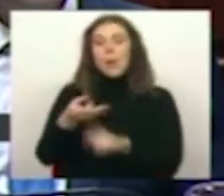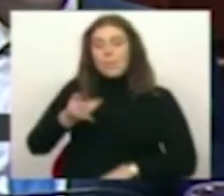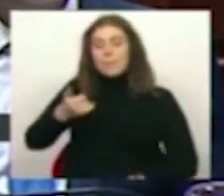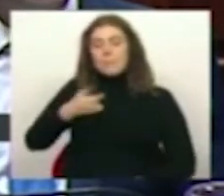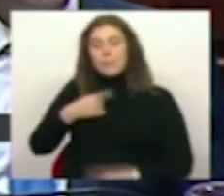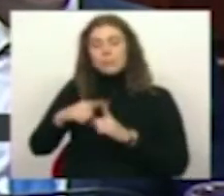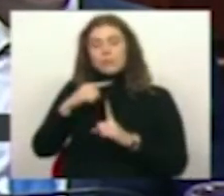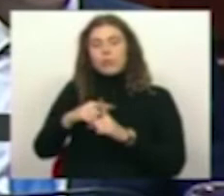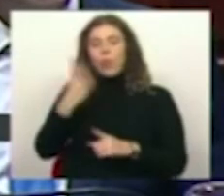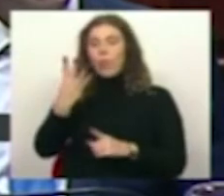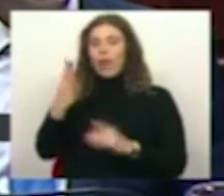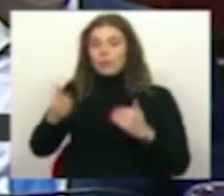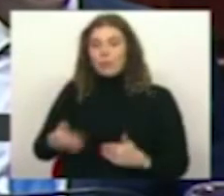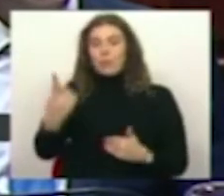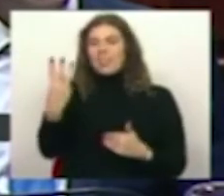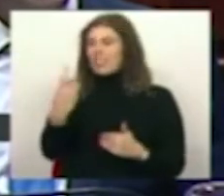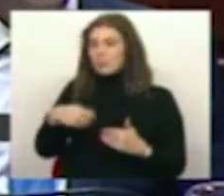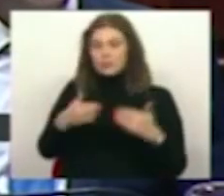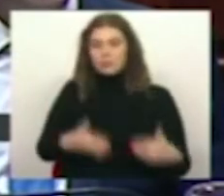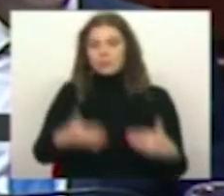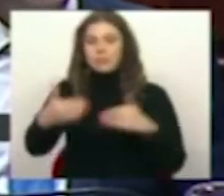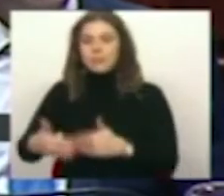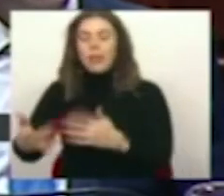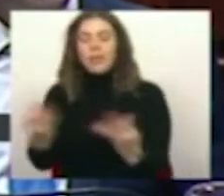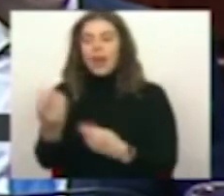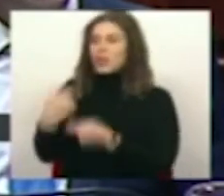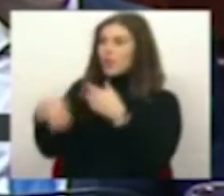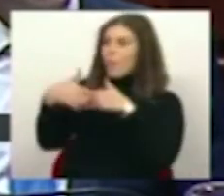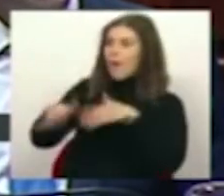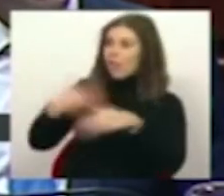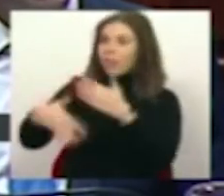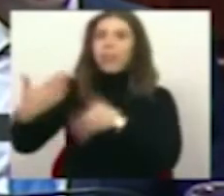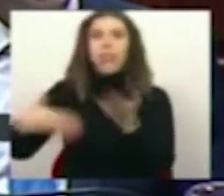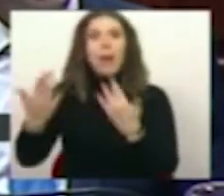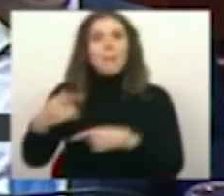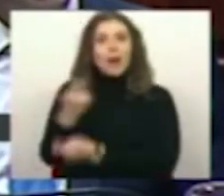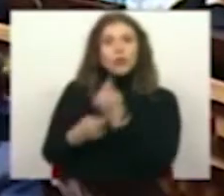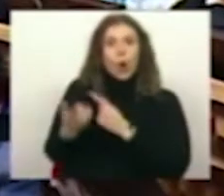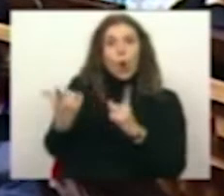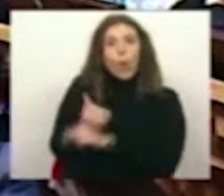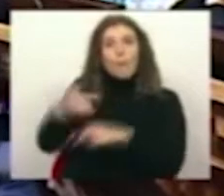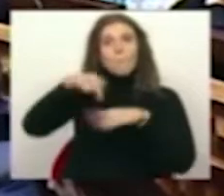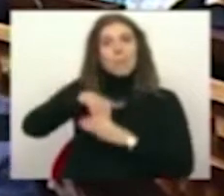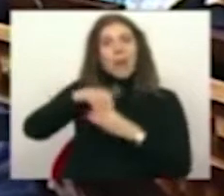positivo no quarto trimestre. Ou seja, aceleraram as exportações e desaceleraram as importações.